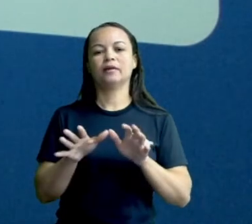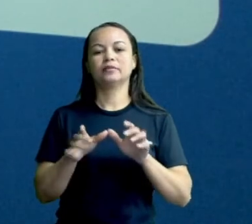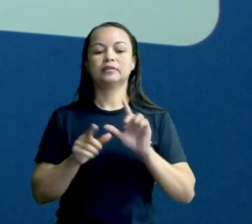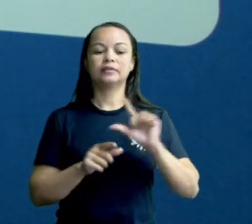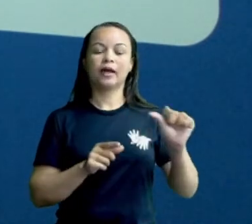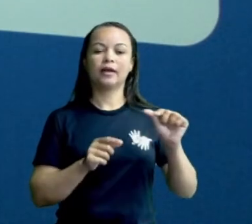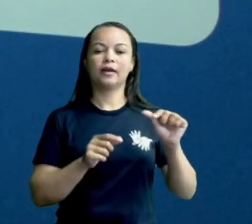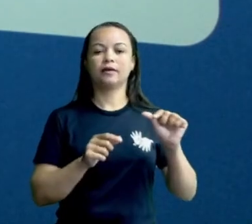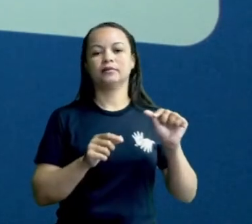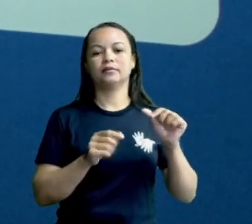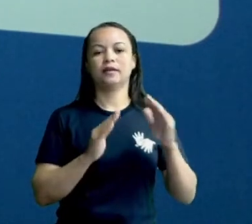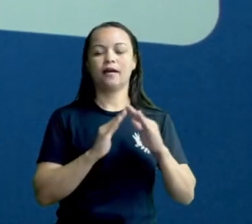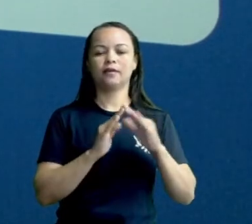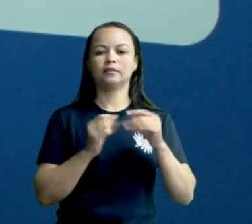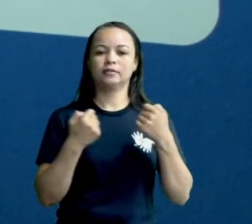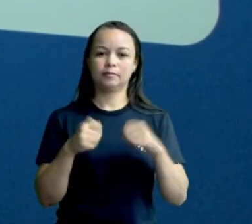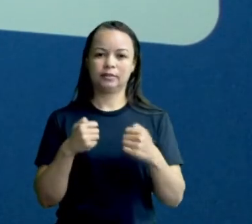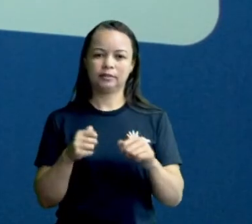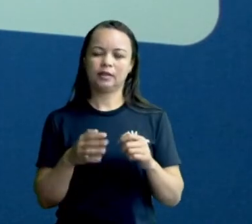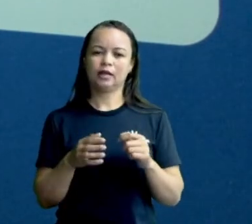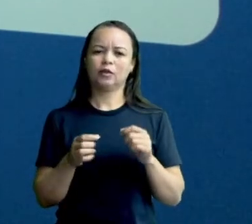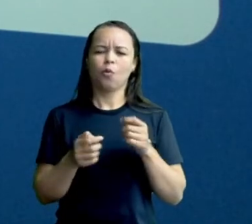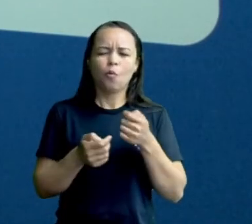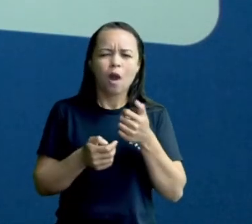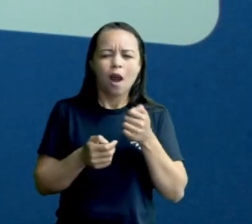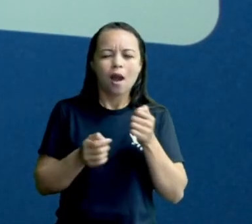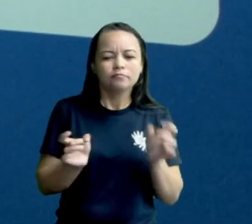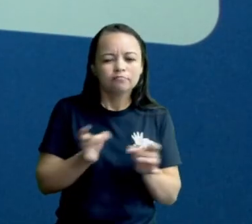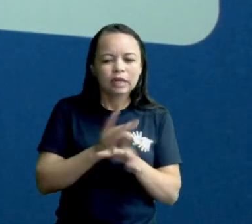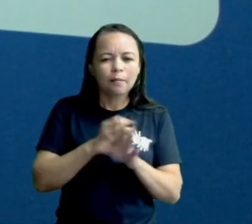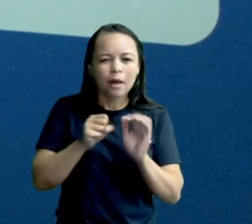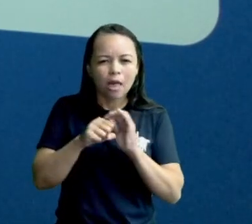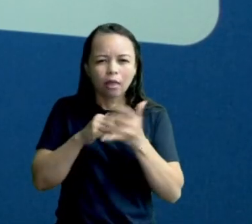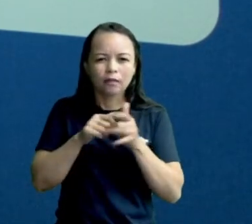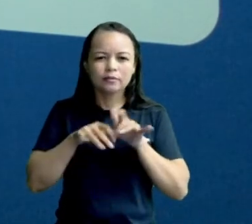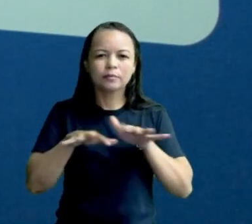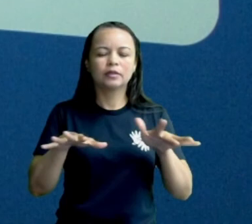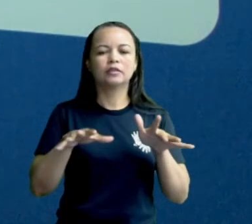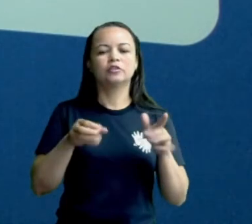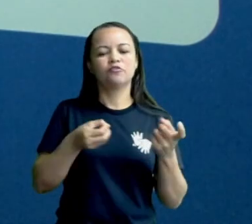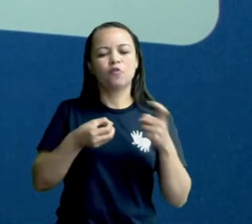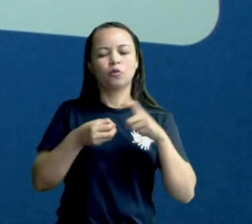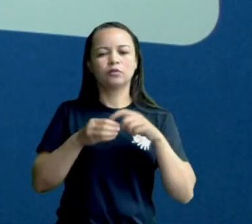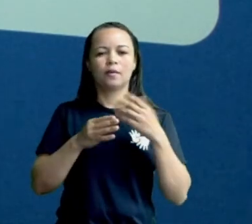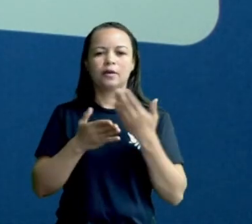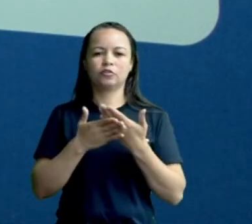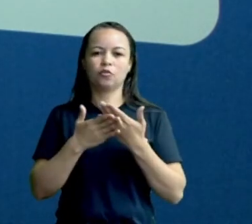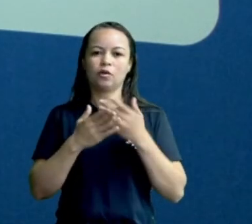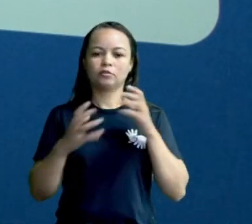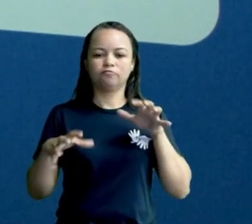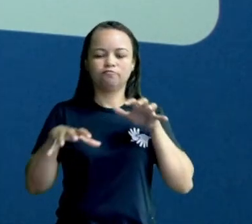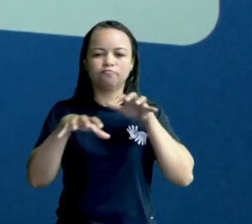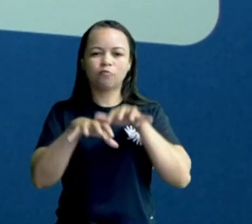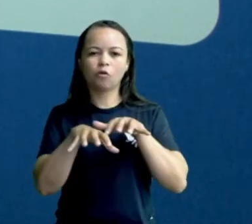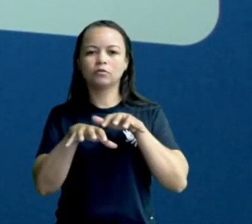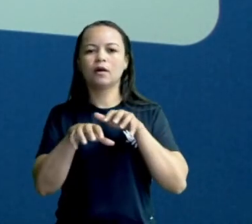gente está quase conseguindo chegar no fim dessa pandemia e de voltar às aulas e de voltar para o presencial, mas a gente precisa